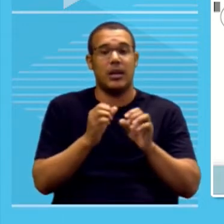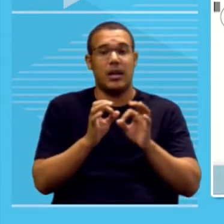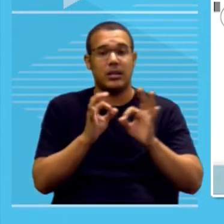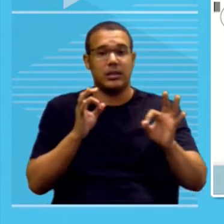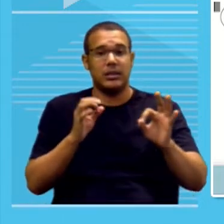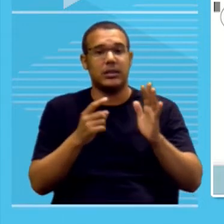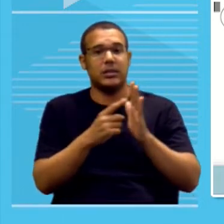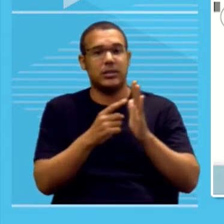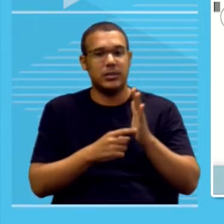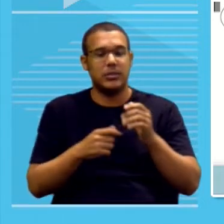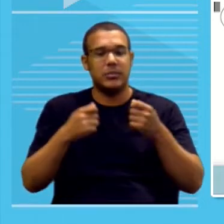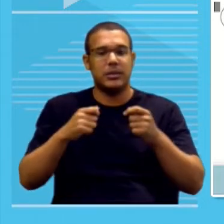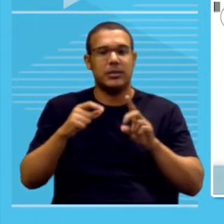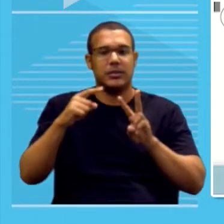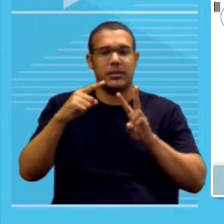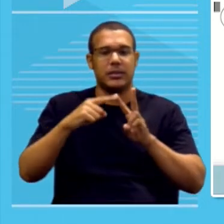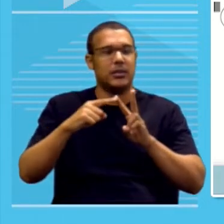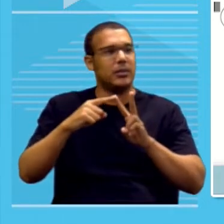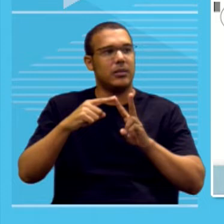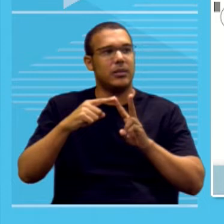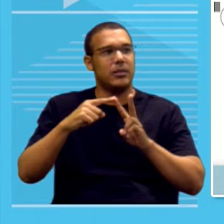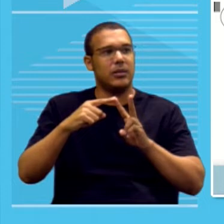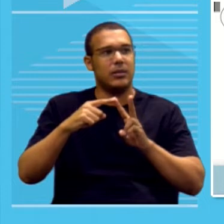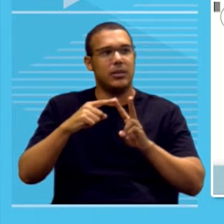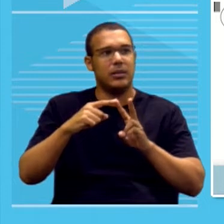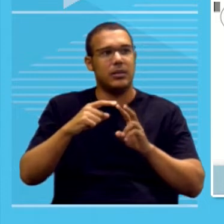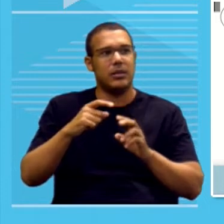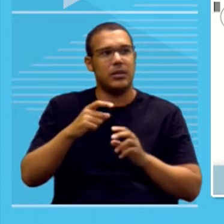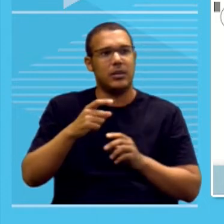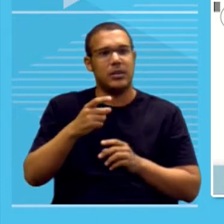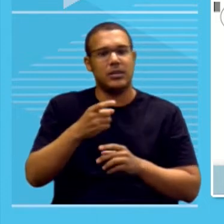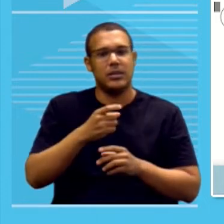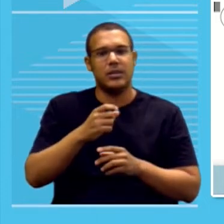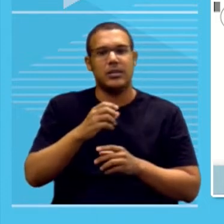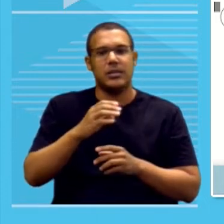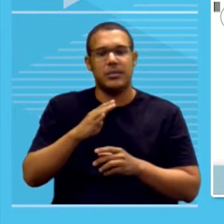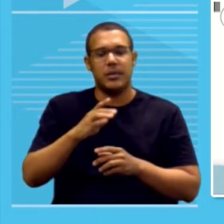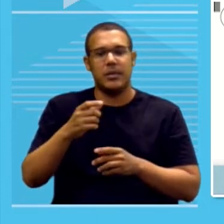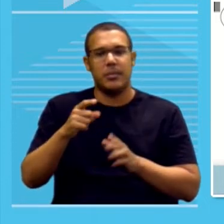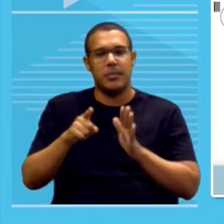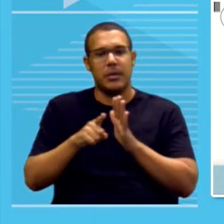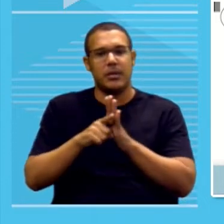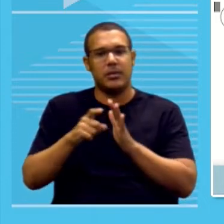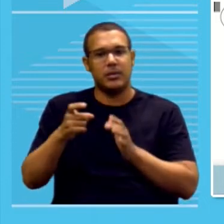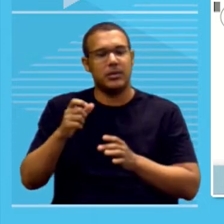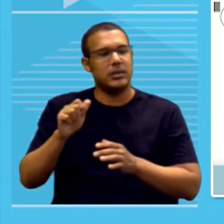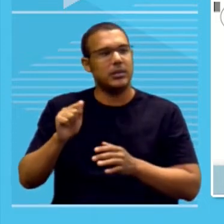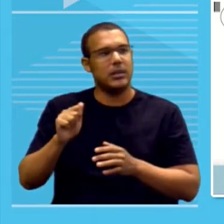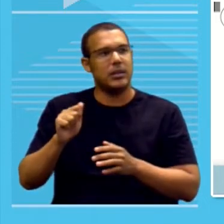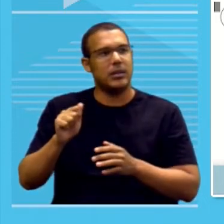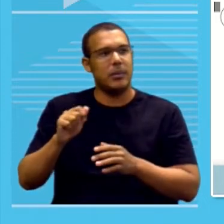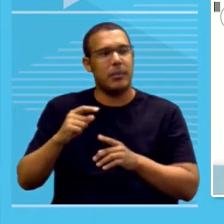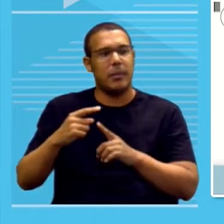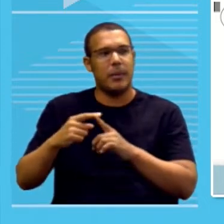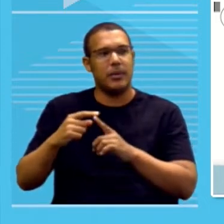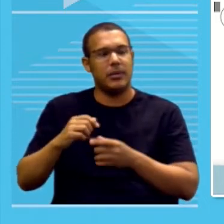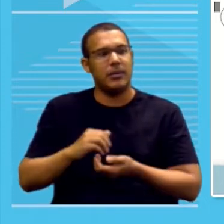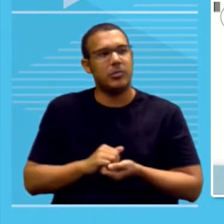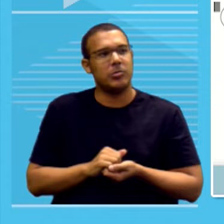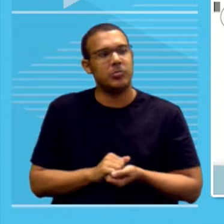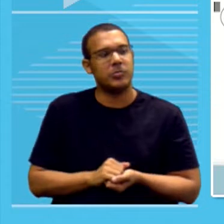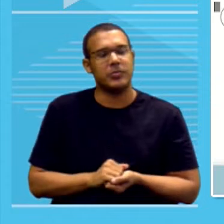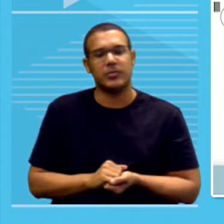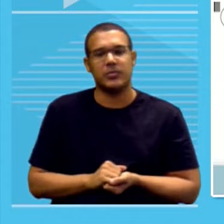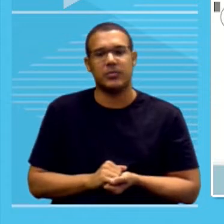faz com aquela raiz de quê x b -x^2 + yb - y a